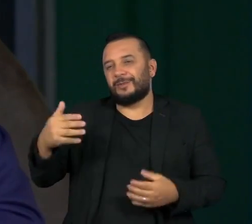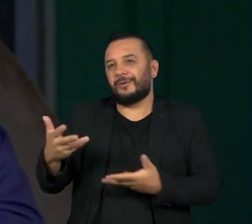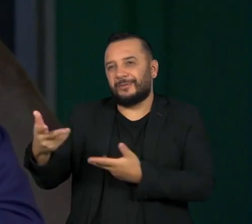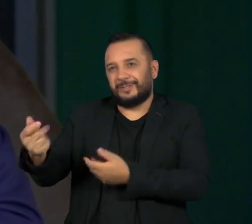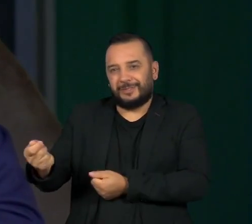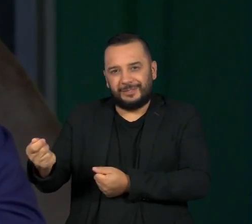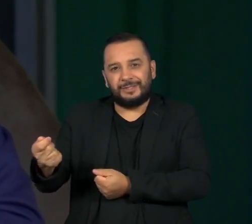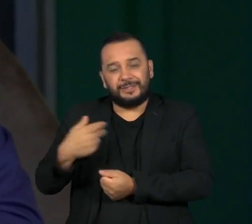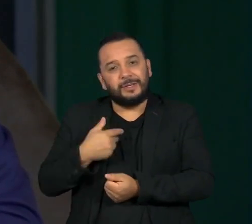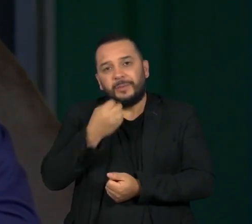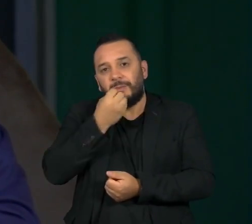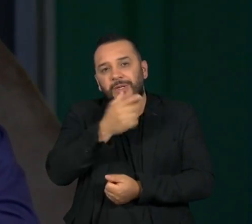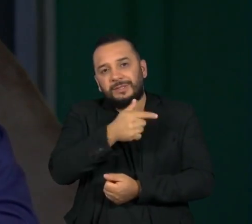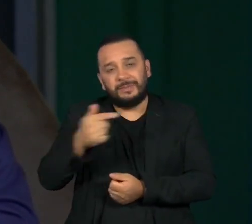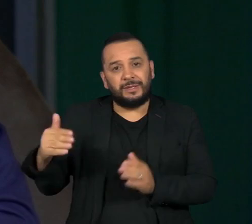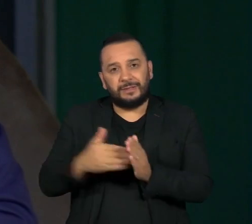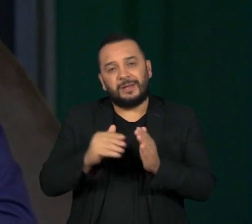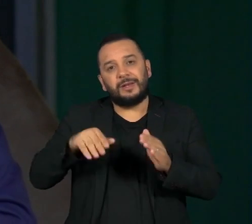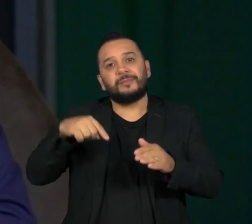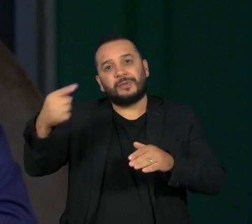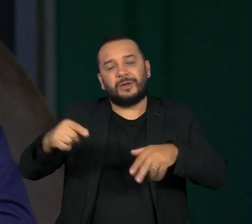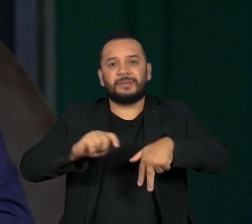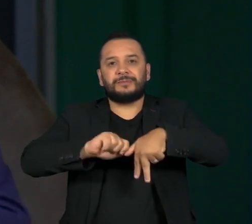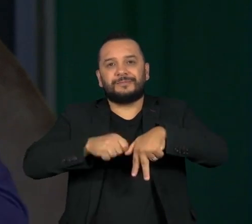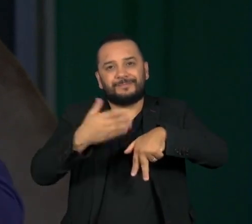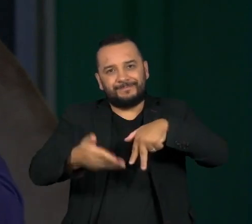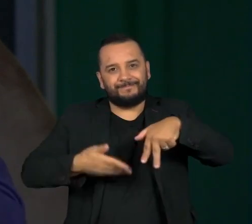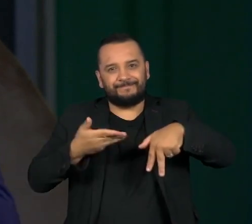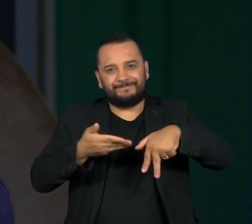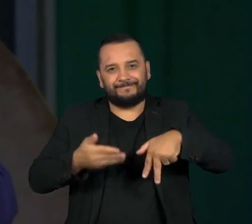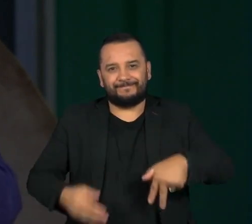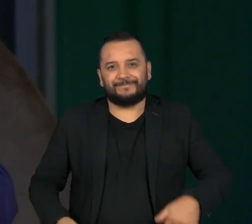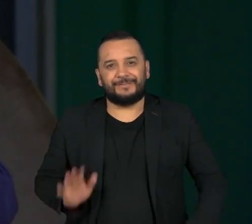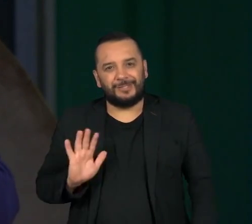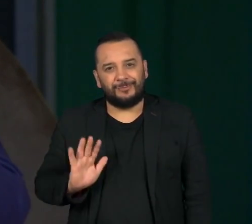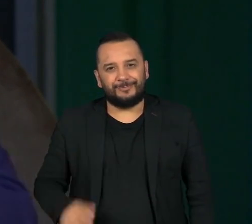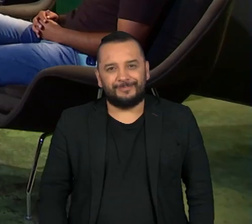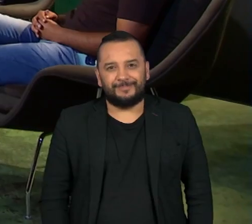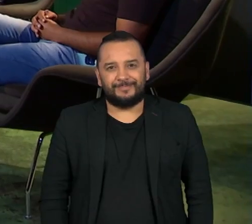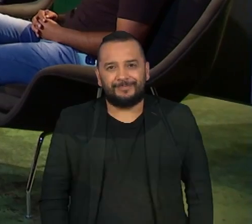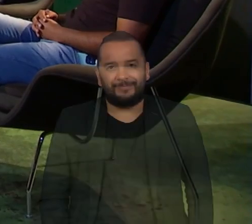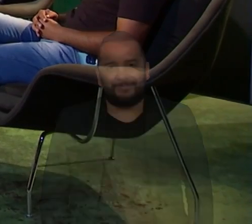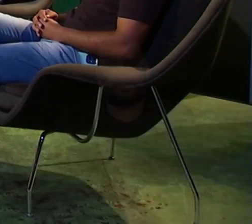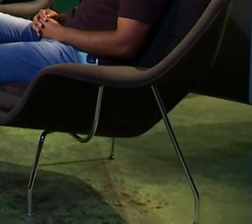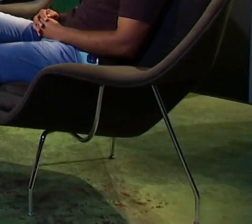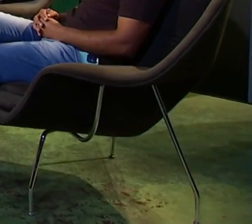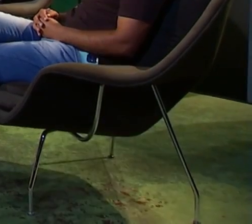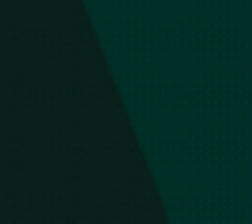todos uma ótima semana e até o nosso próximo programa Negros em Foco. Tchau.